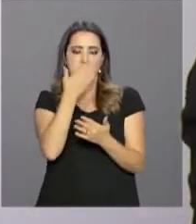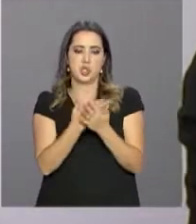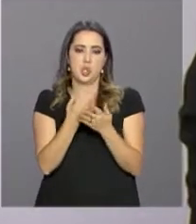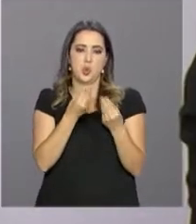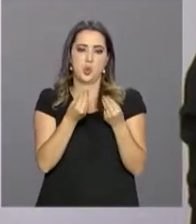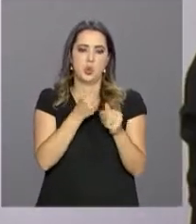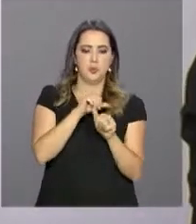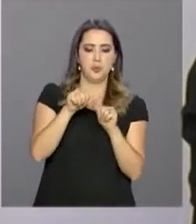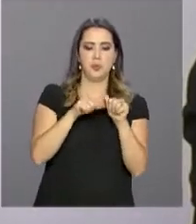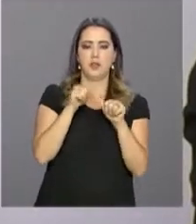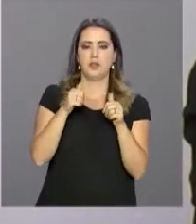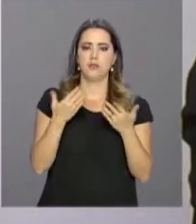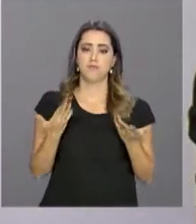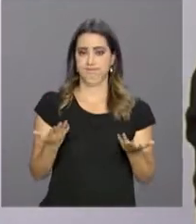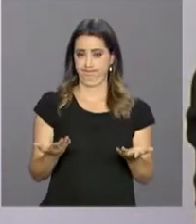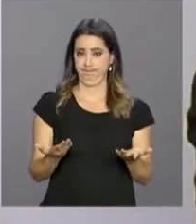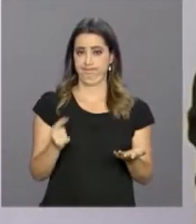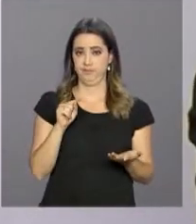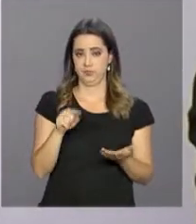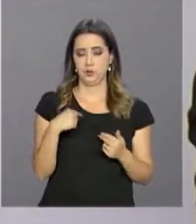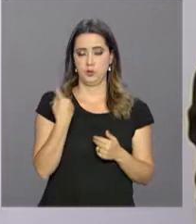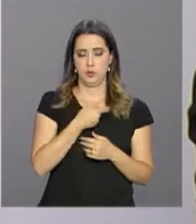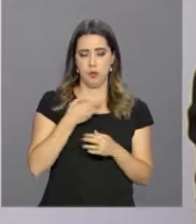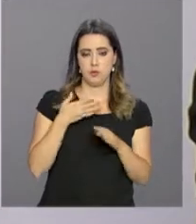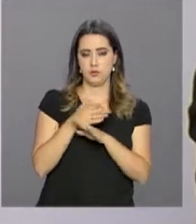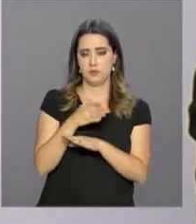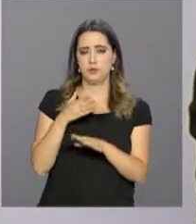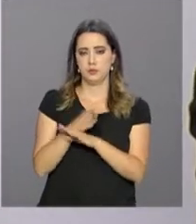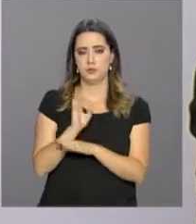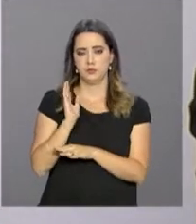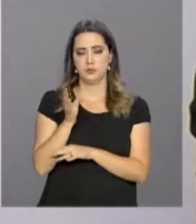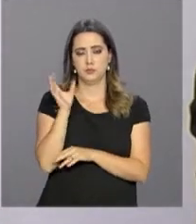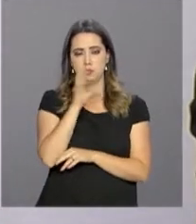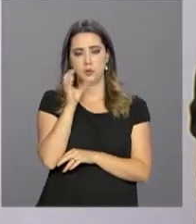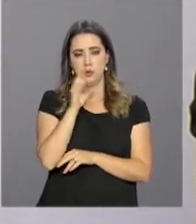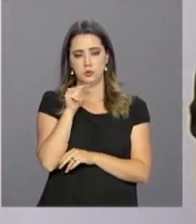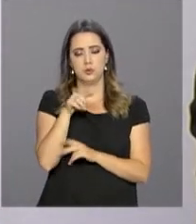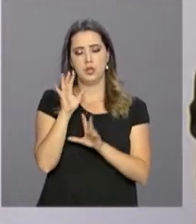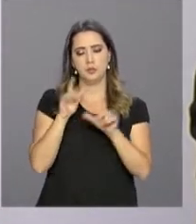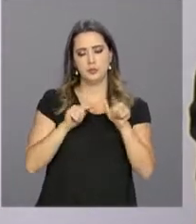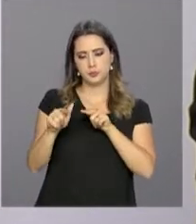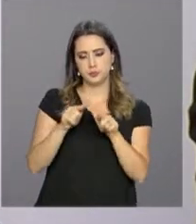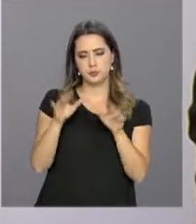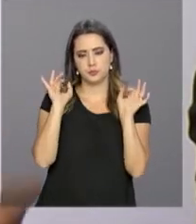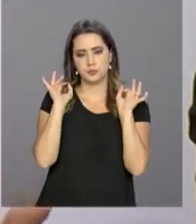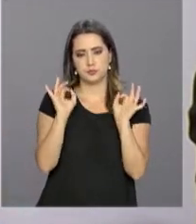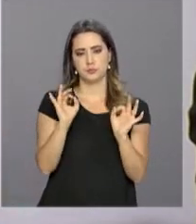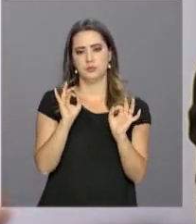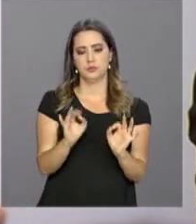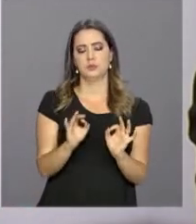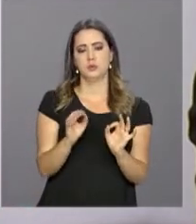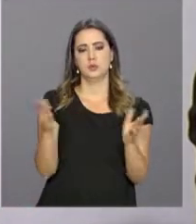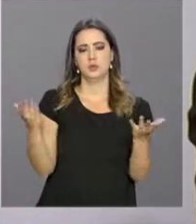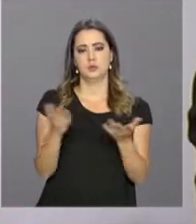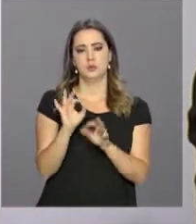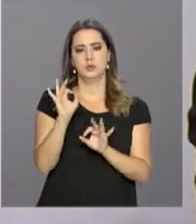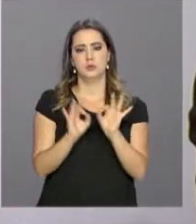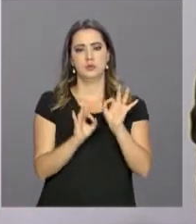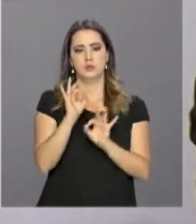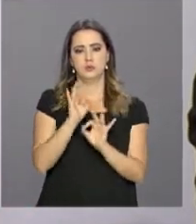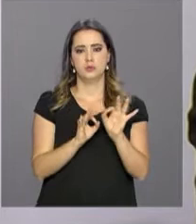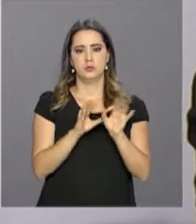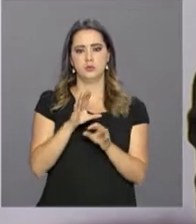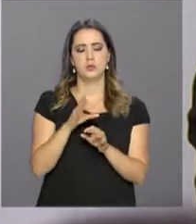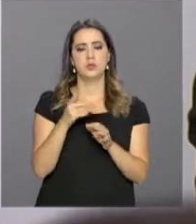reverter aquela situação e de pronto nós entramos já realmente realizando um trabalho é fizemos a cena hoje a empresa se orgulha